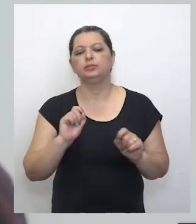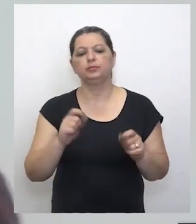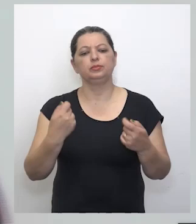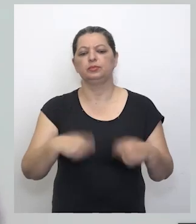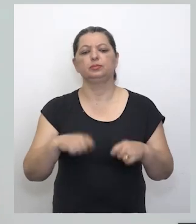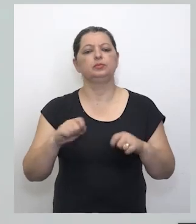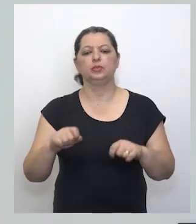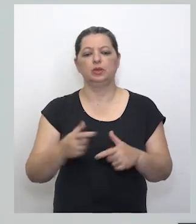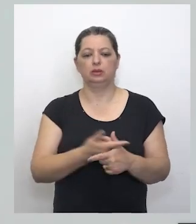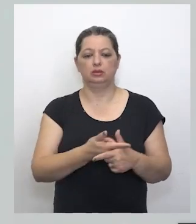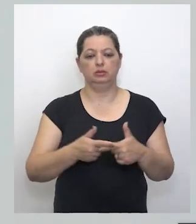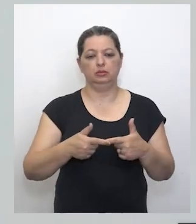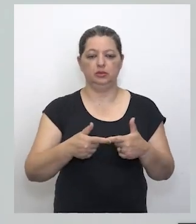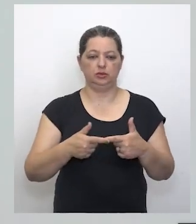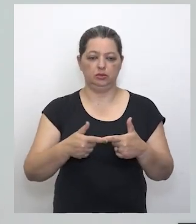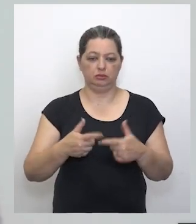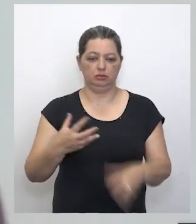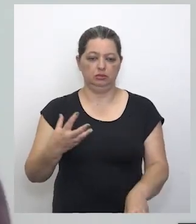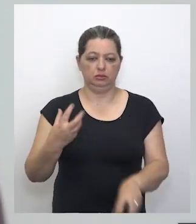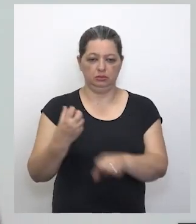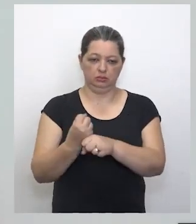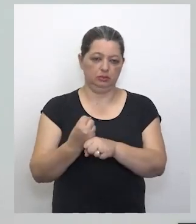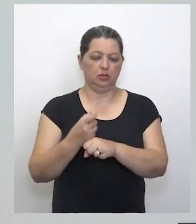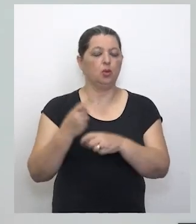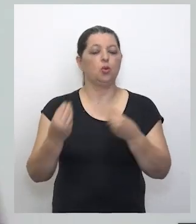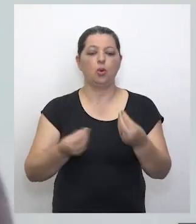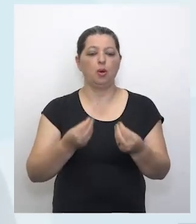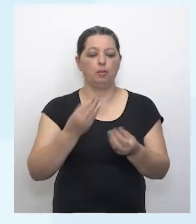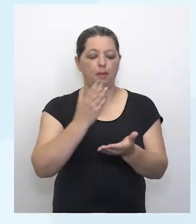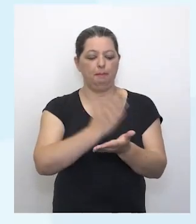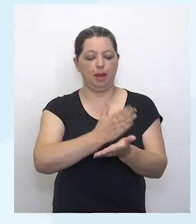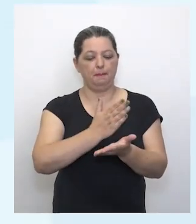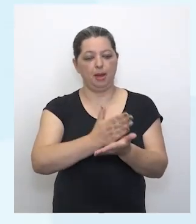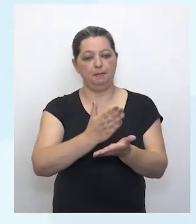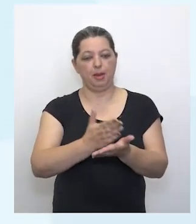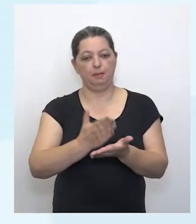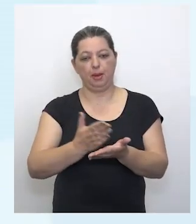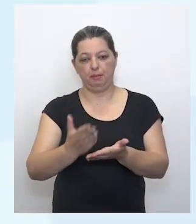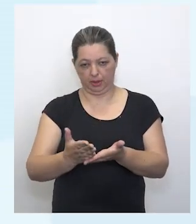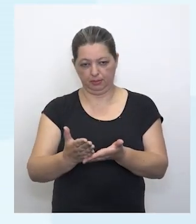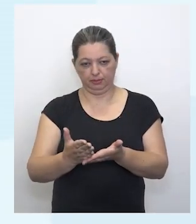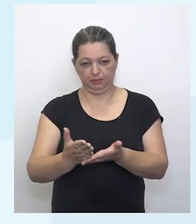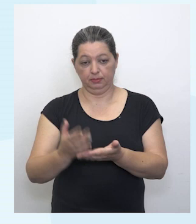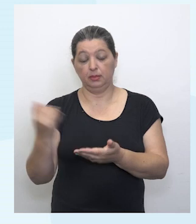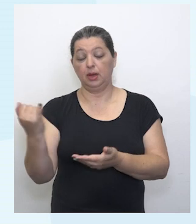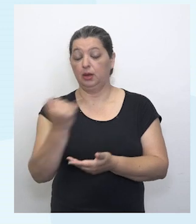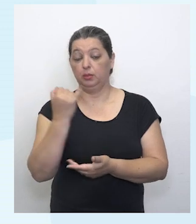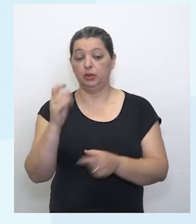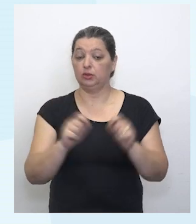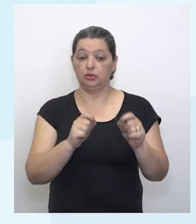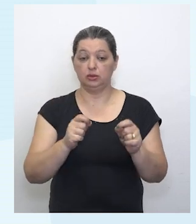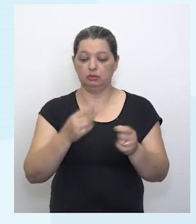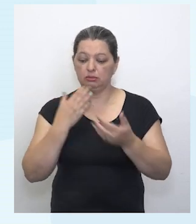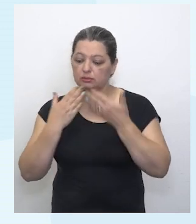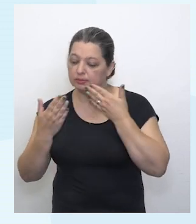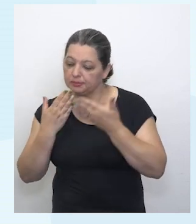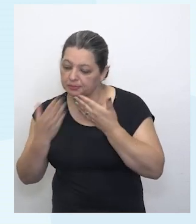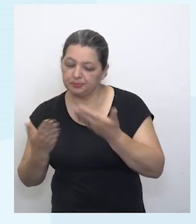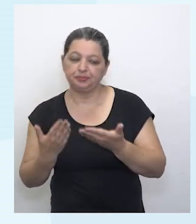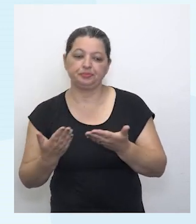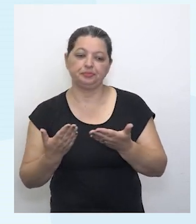Dividir o valor total pela quantidade de prestações. Então, o que é interessante a gente fazer nesse momento? Conversar com a turma